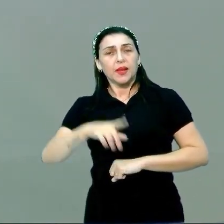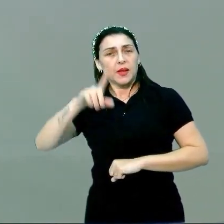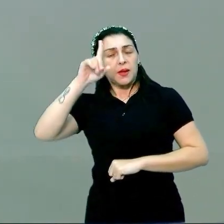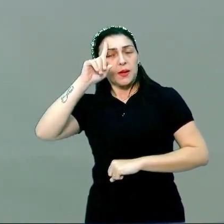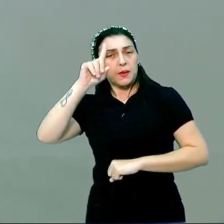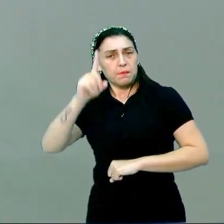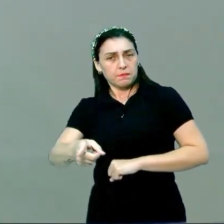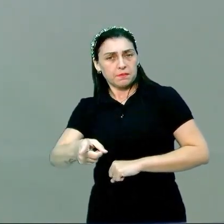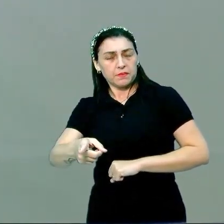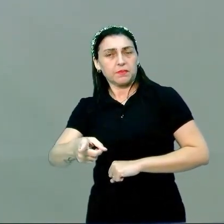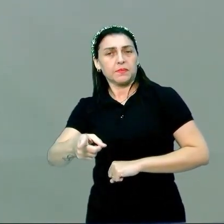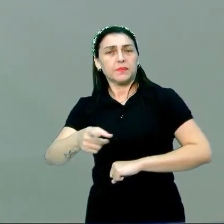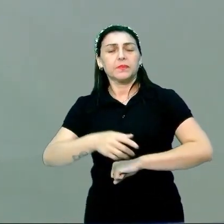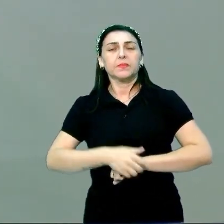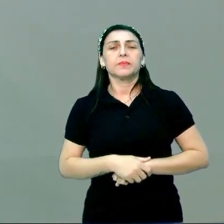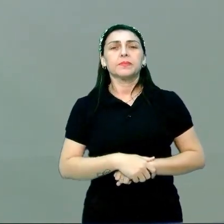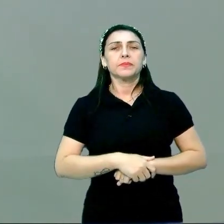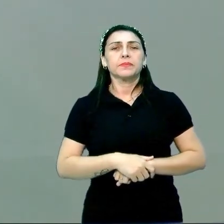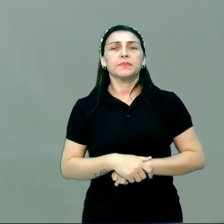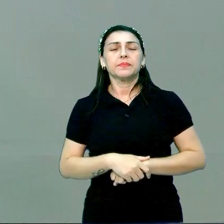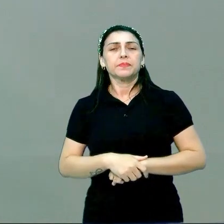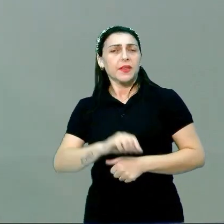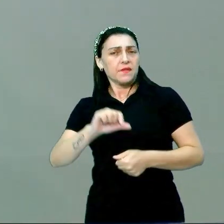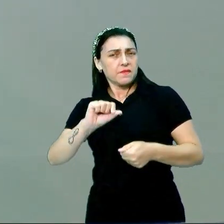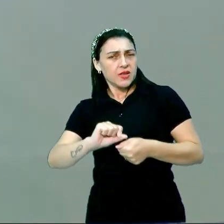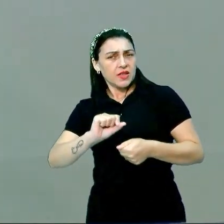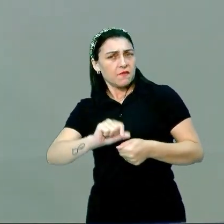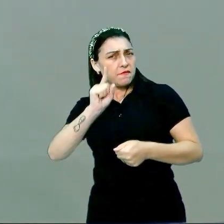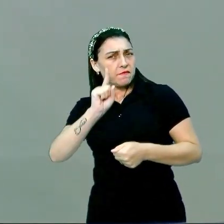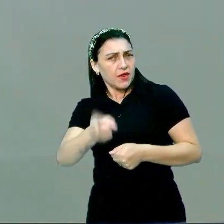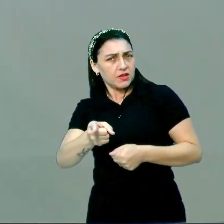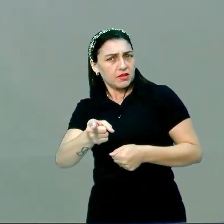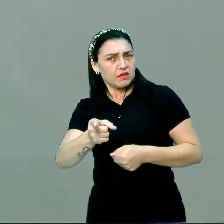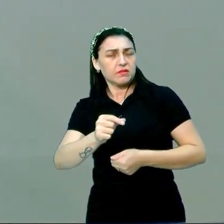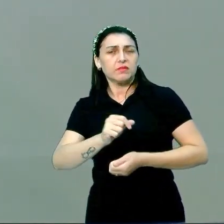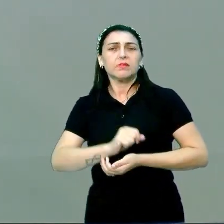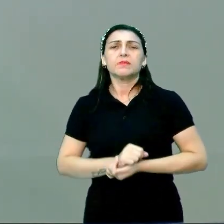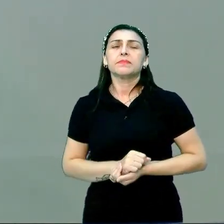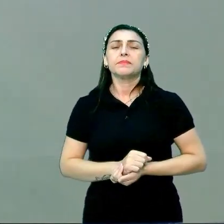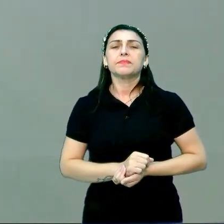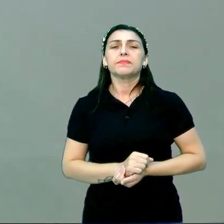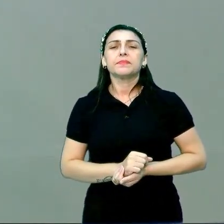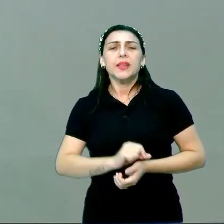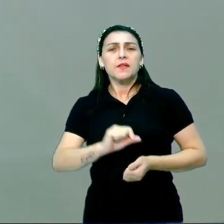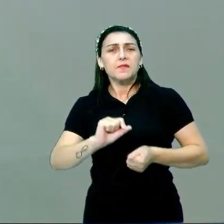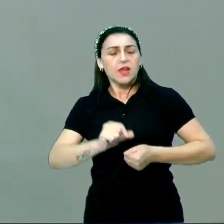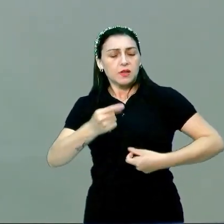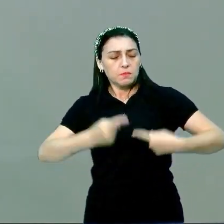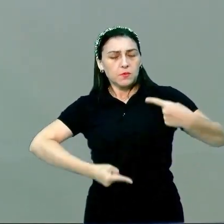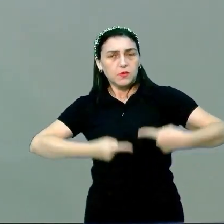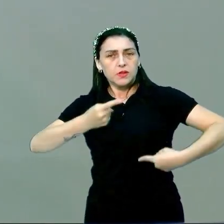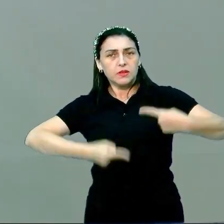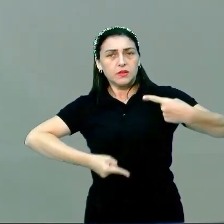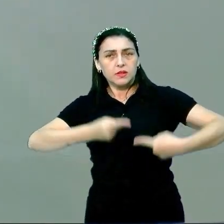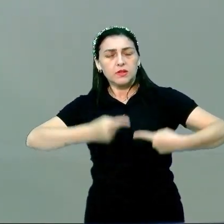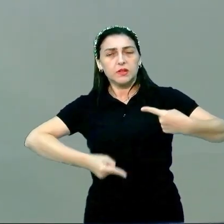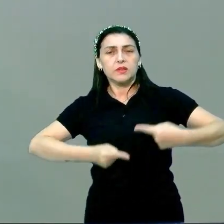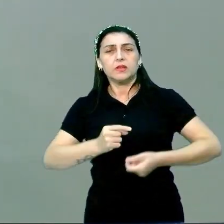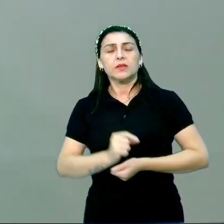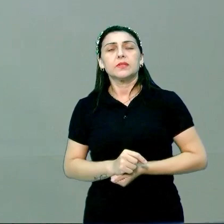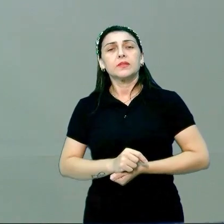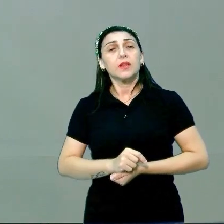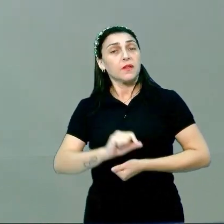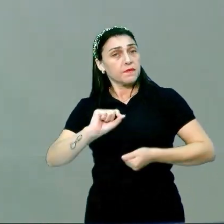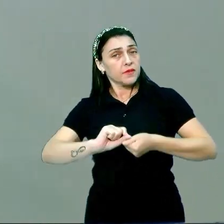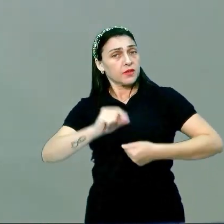isso aí de imperativo afirmativo. Fazer, façam, né? Façam política. Quando